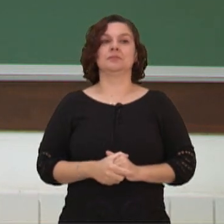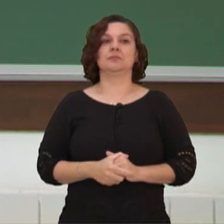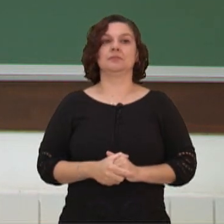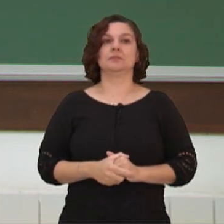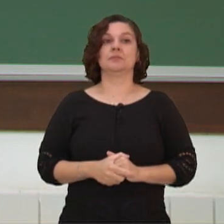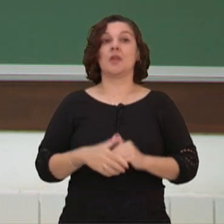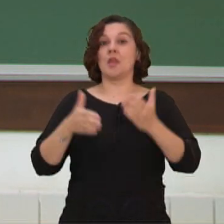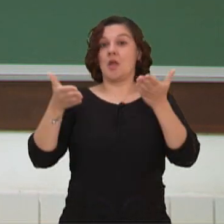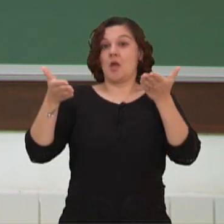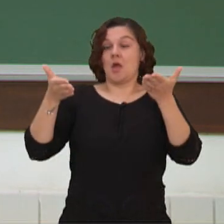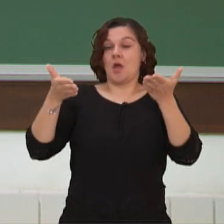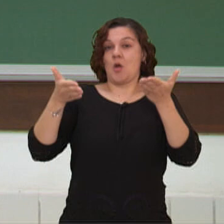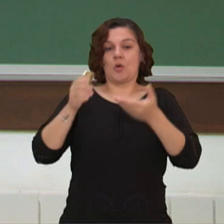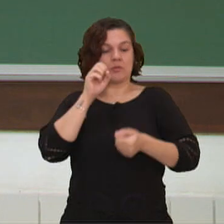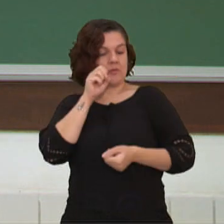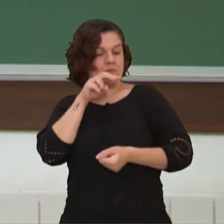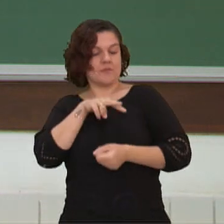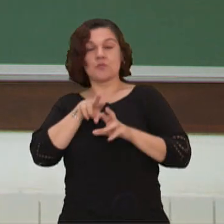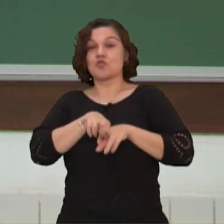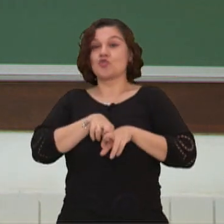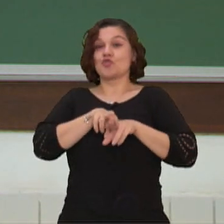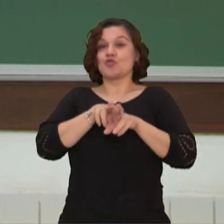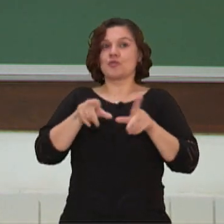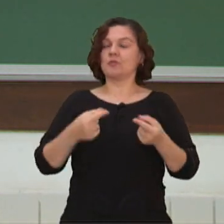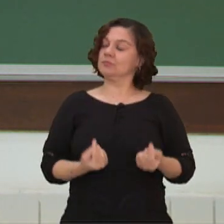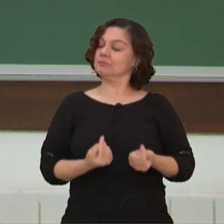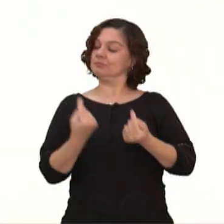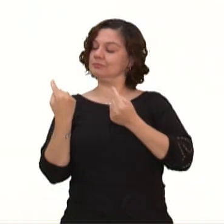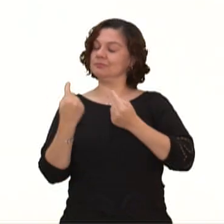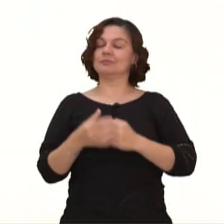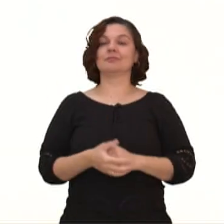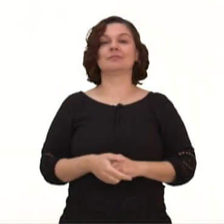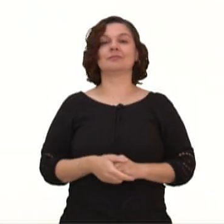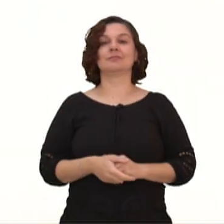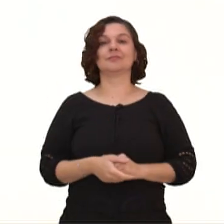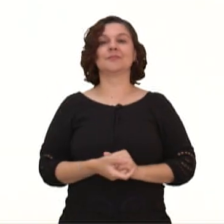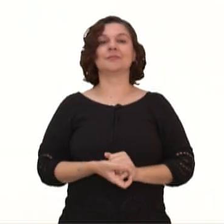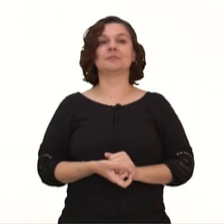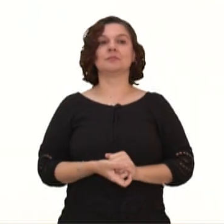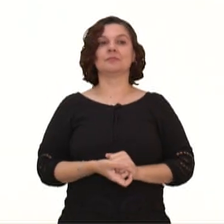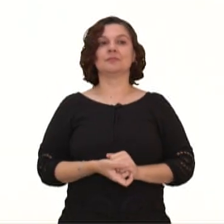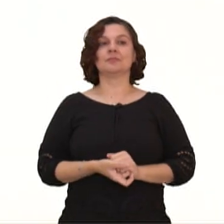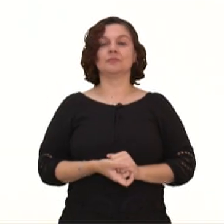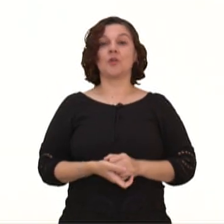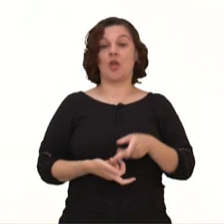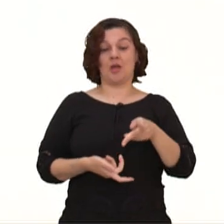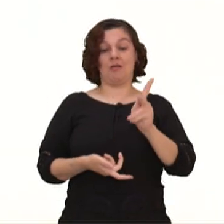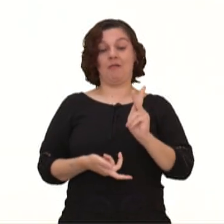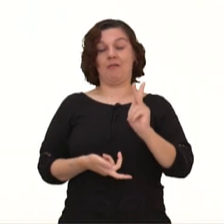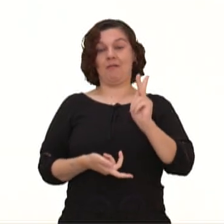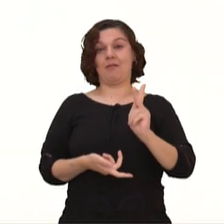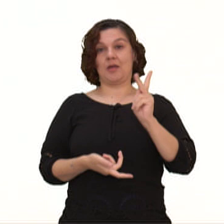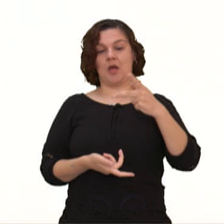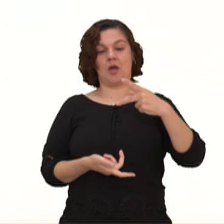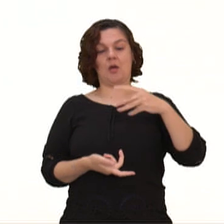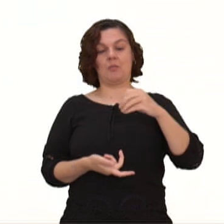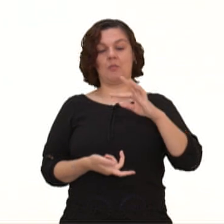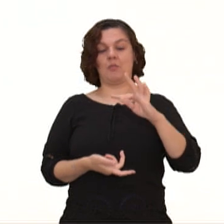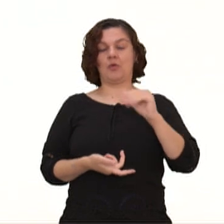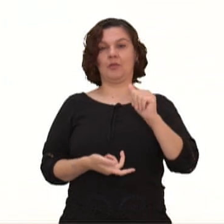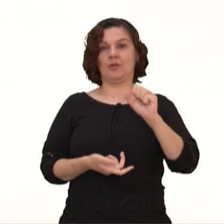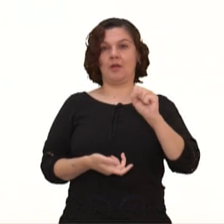Vamos lá, um ponto de vista diferente da mesma coisa. Vem cá. O átomo de potássio, com 19